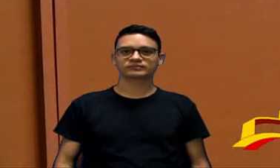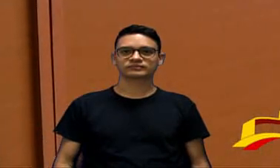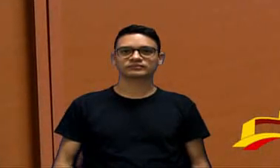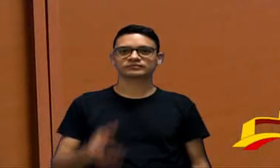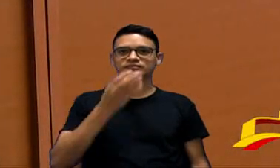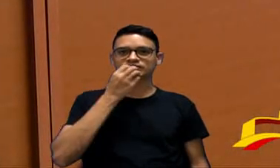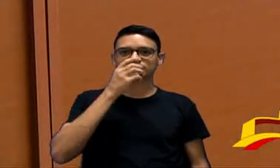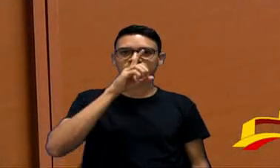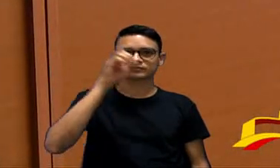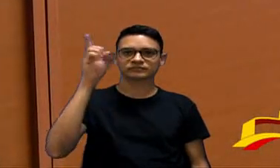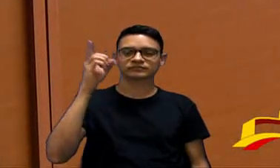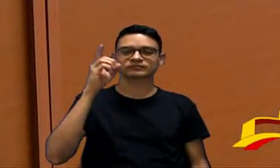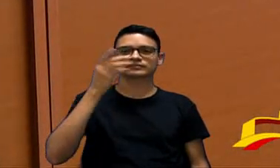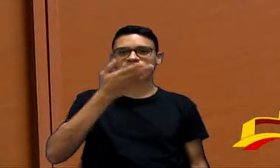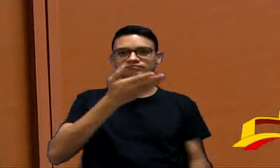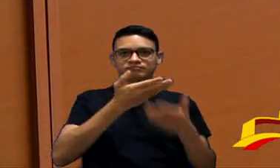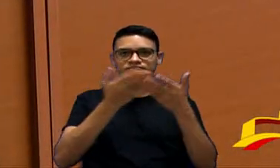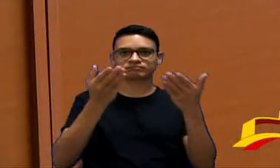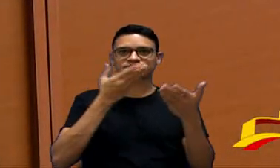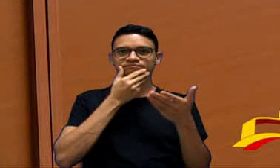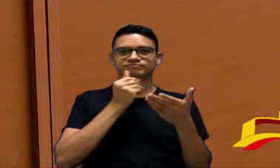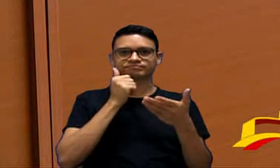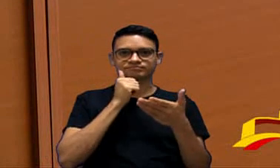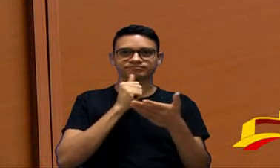Bom dia, senhoras e senhores,